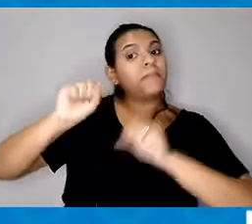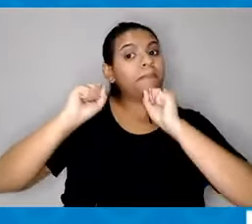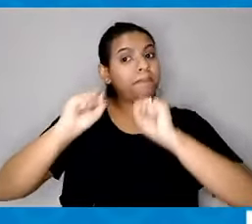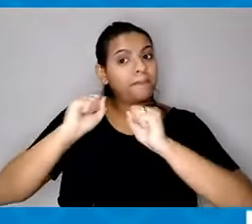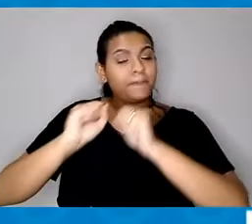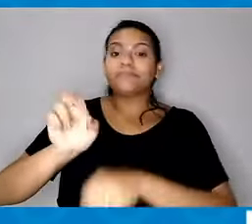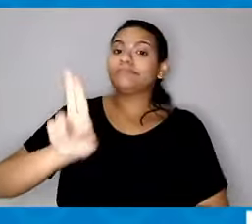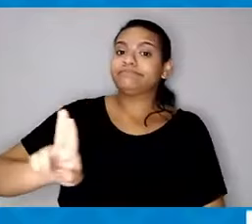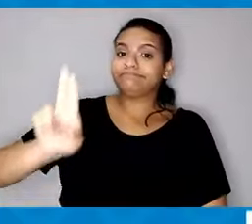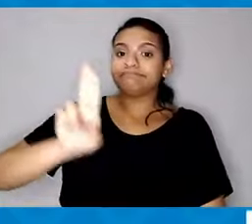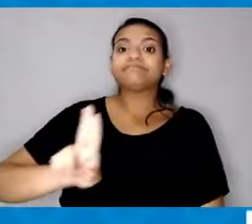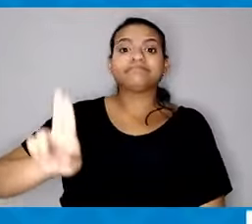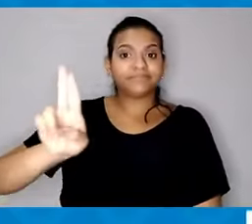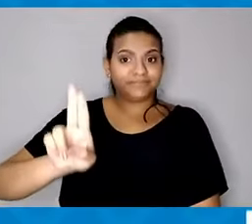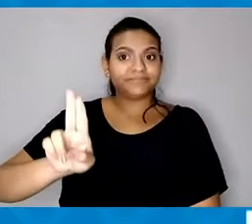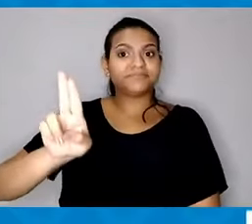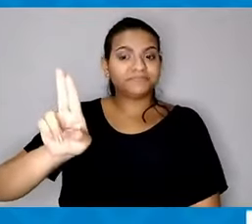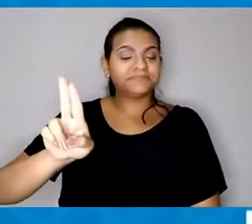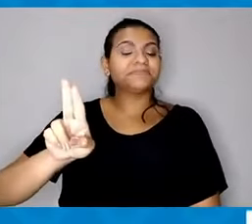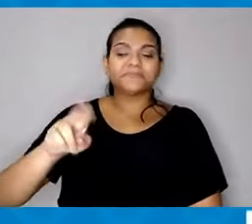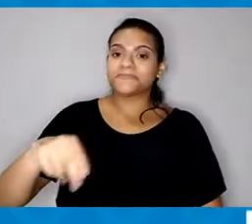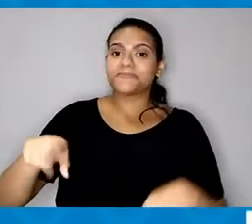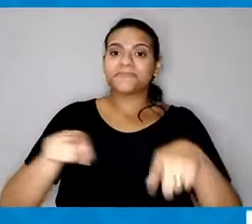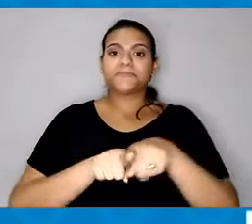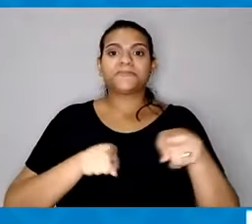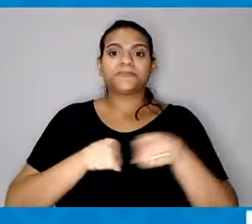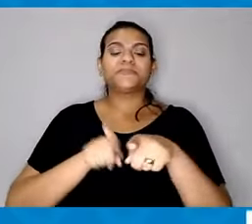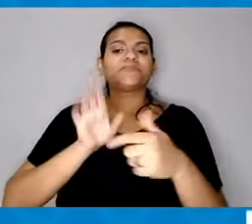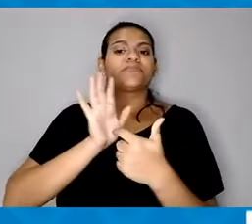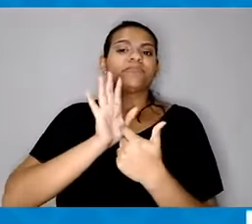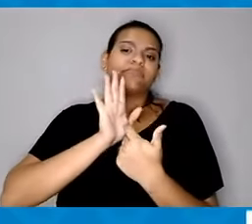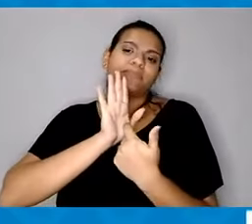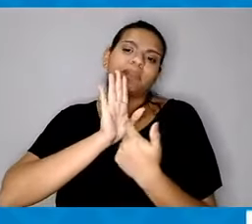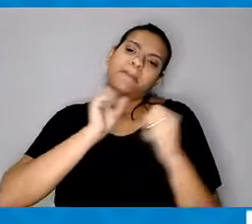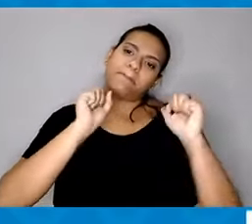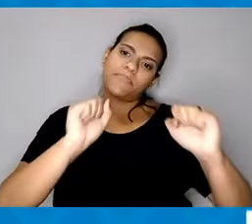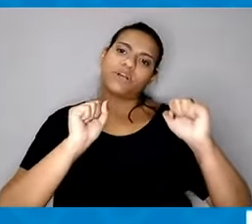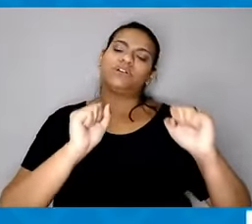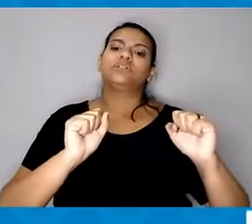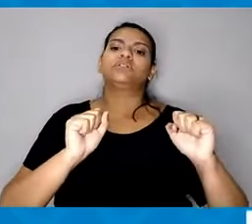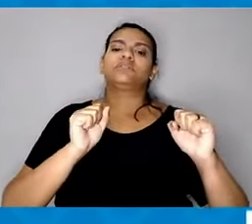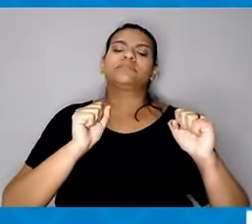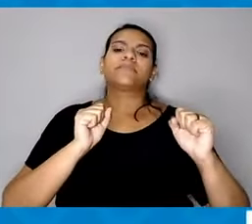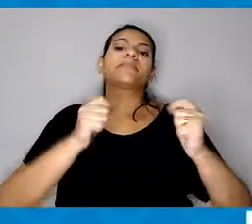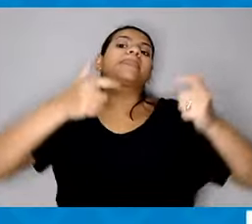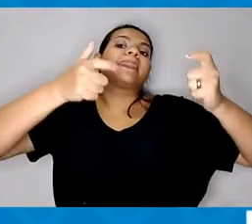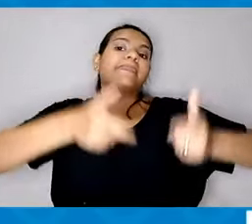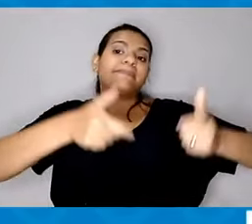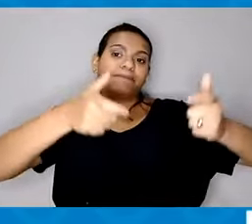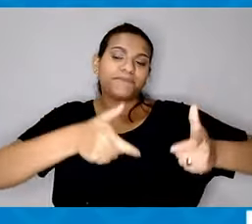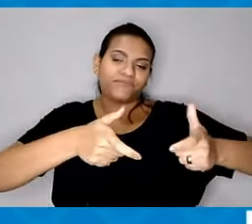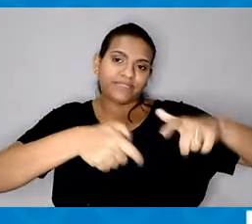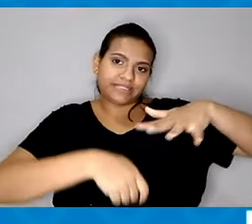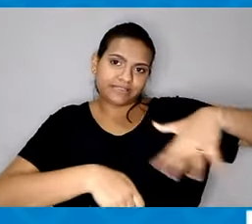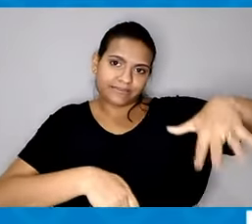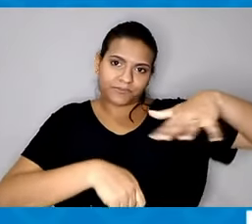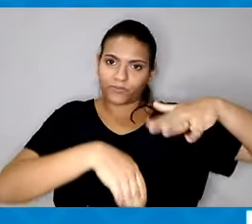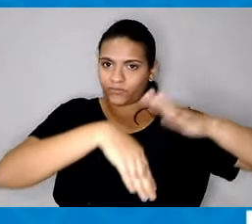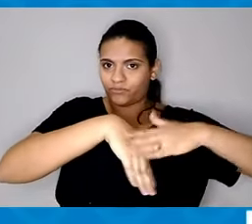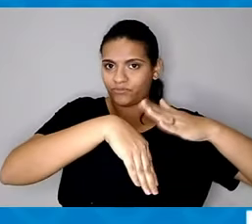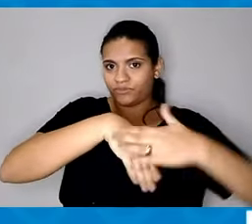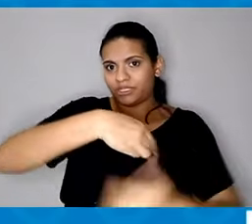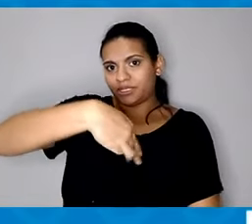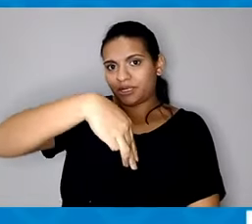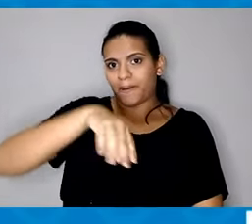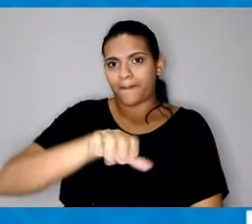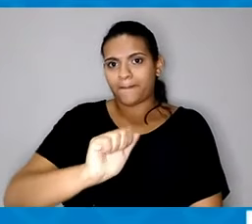materialidade nessas coisas. E essas coisas podem ser construídas num espaço maker, se você tem impressoras 3D,